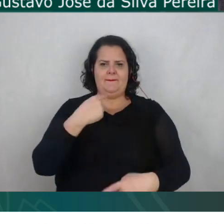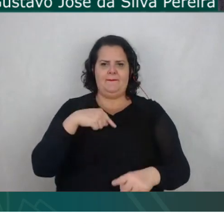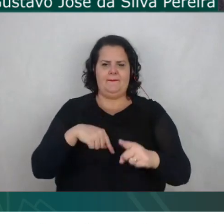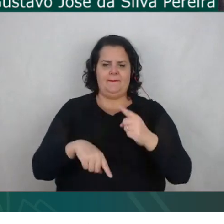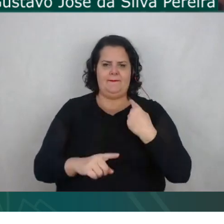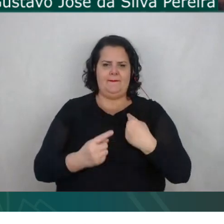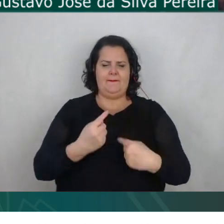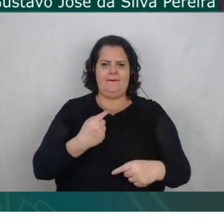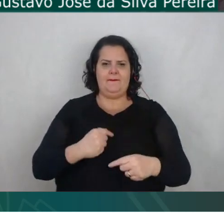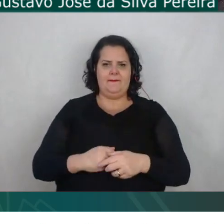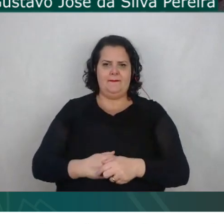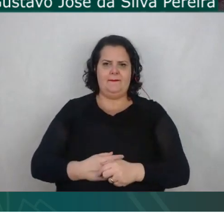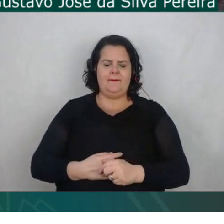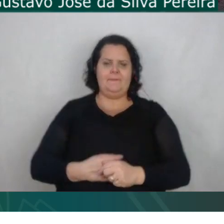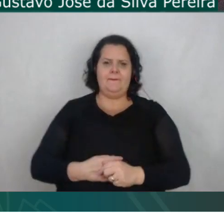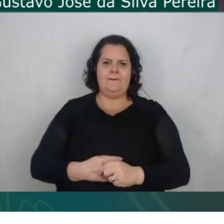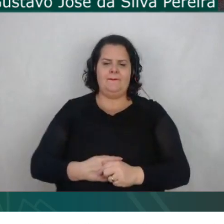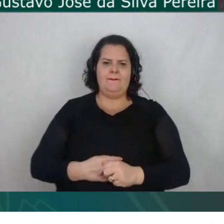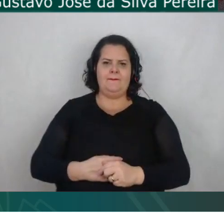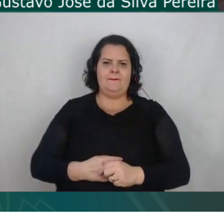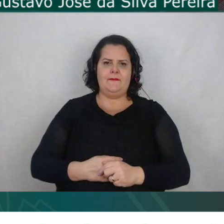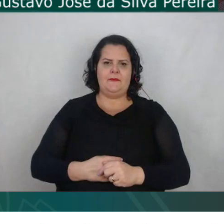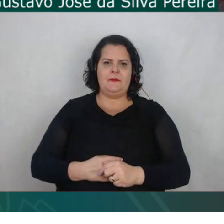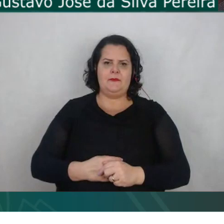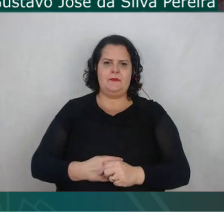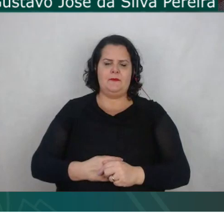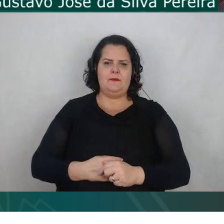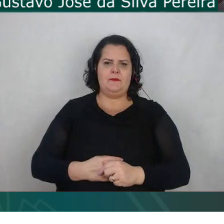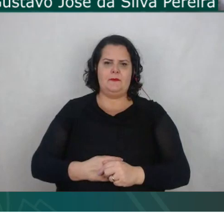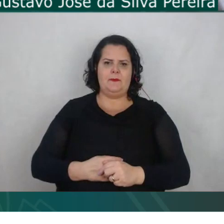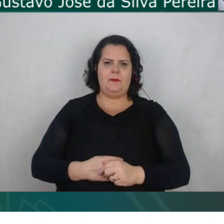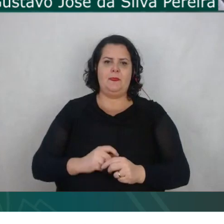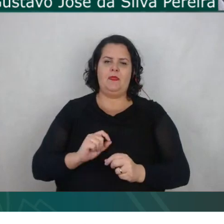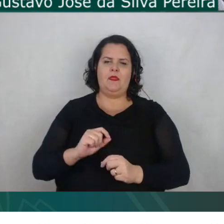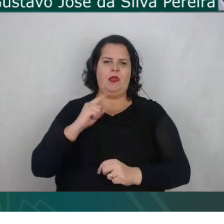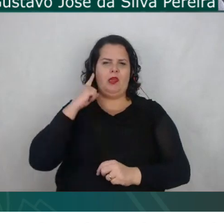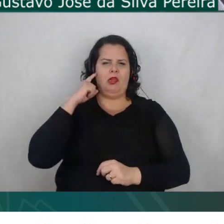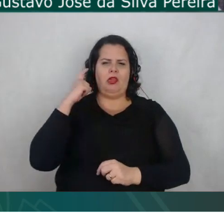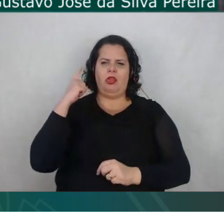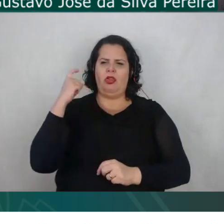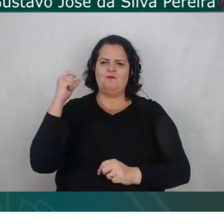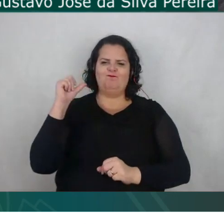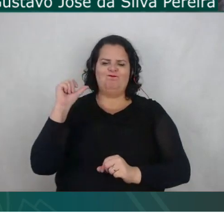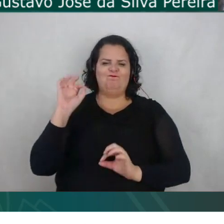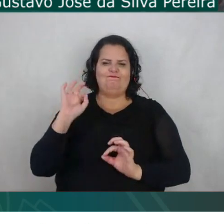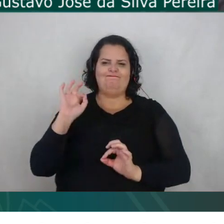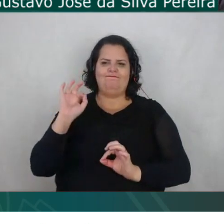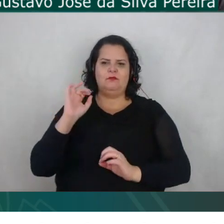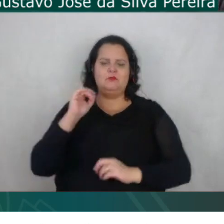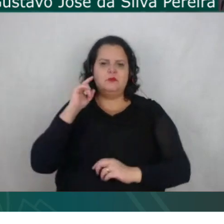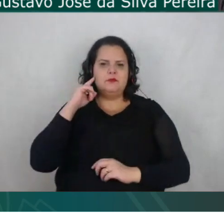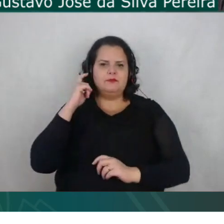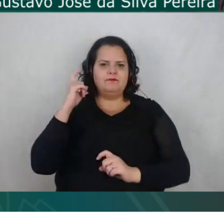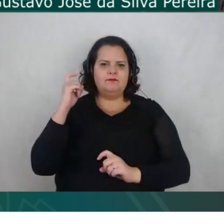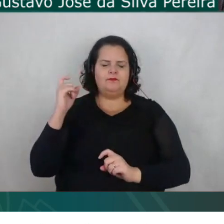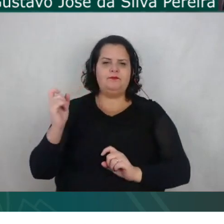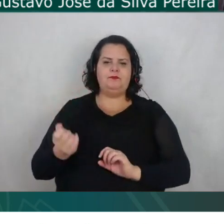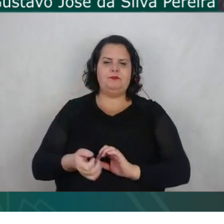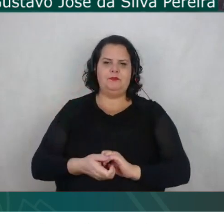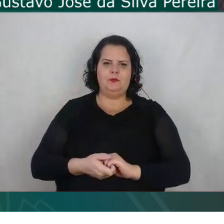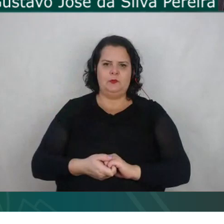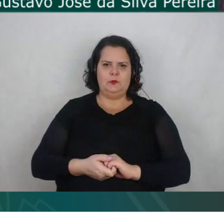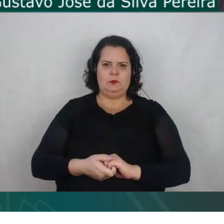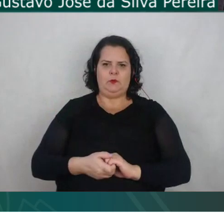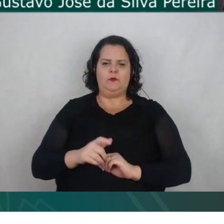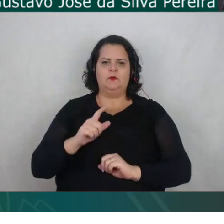viral é uma estrutura negativamente carregada e a acompanha o capsídeo, proteína que tem muitos